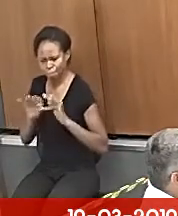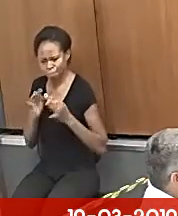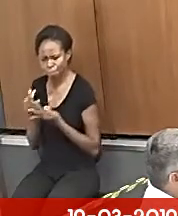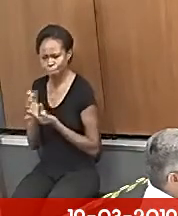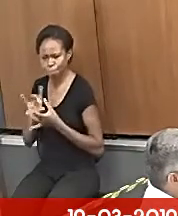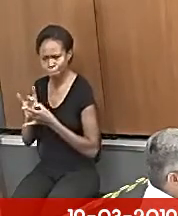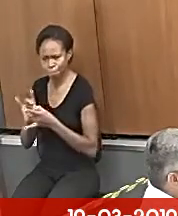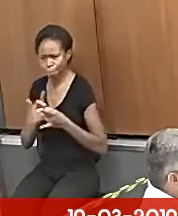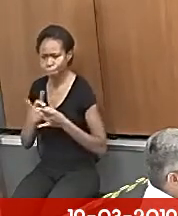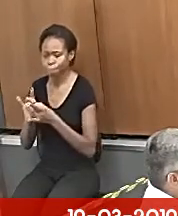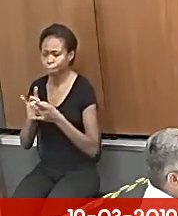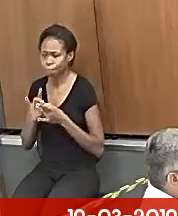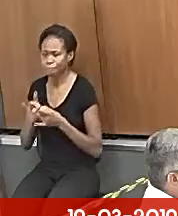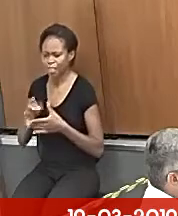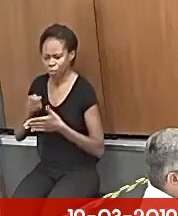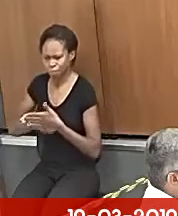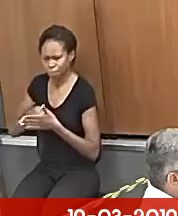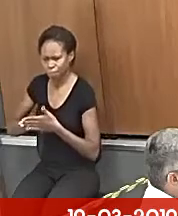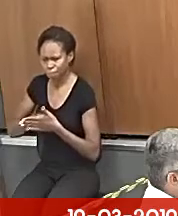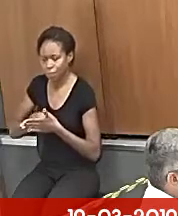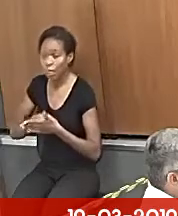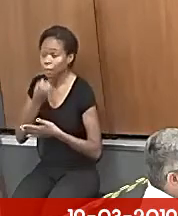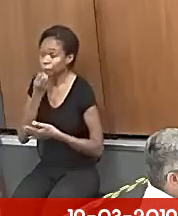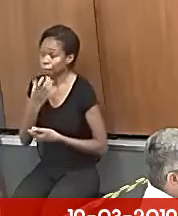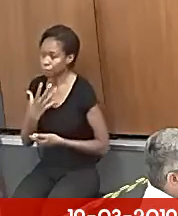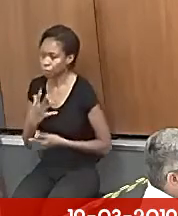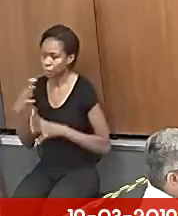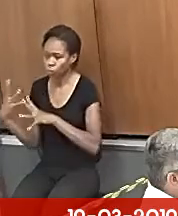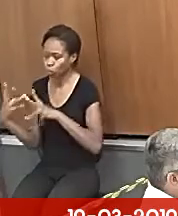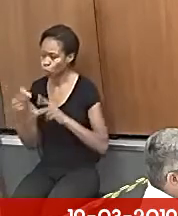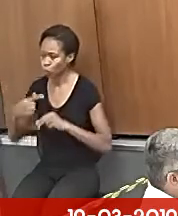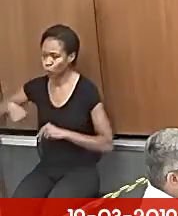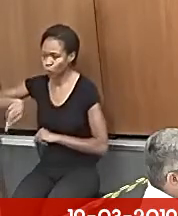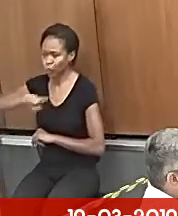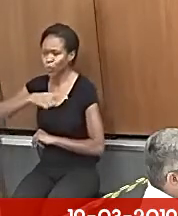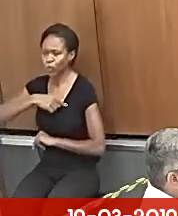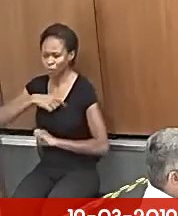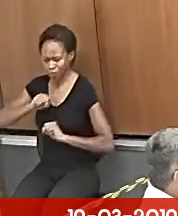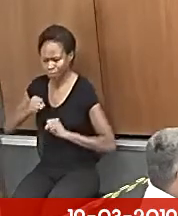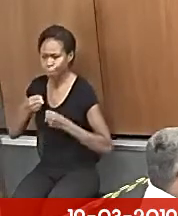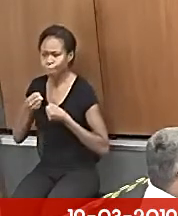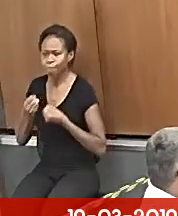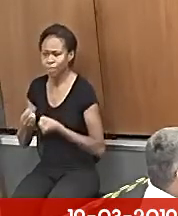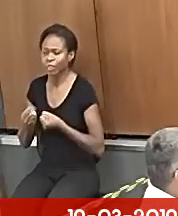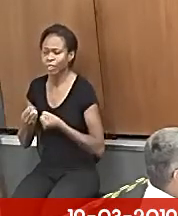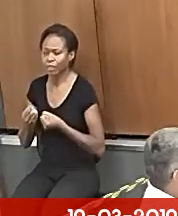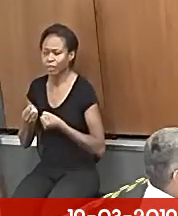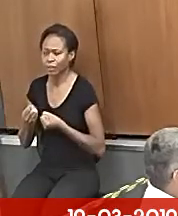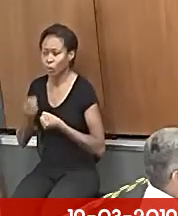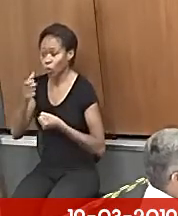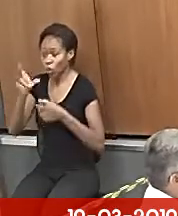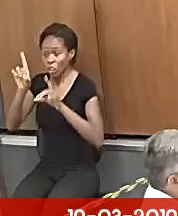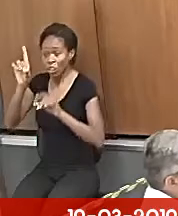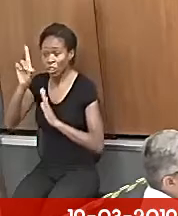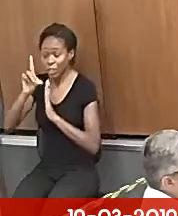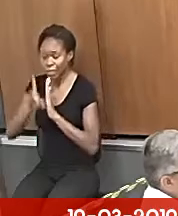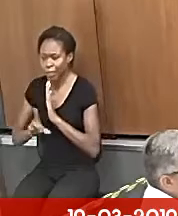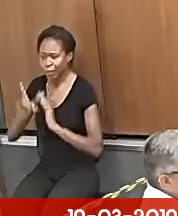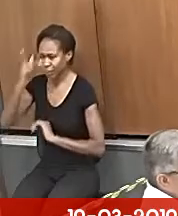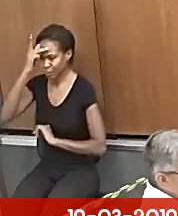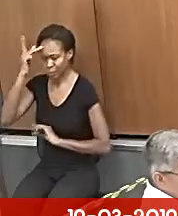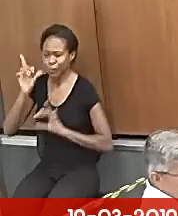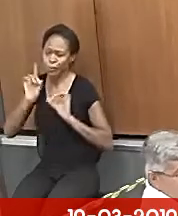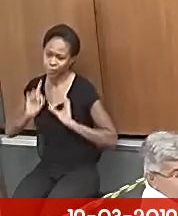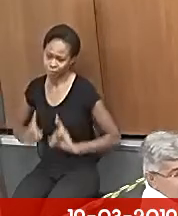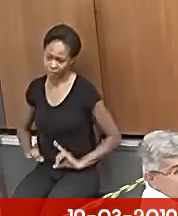determinação e isso faz muito bem para todos nós que defendemos o direito da pessoa com deficiência seja bem vindo já guilherme